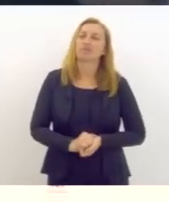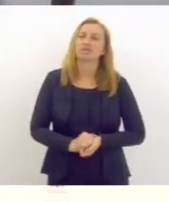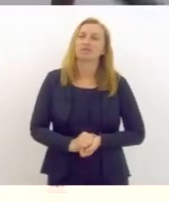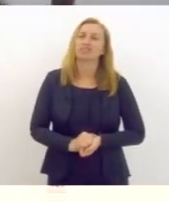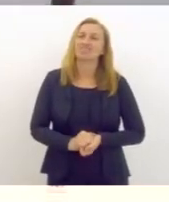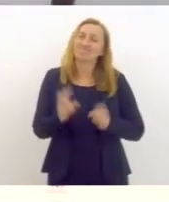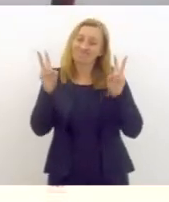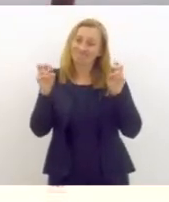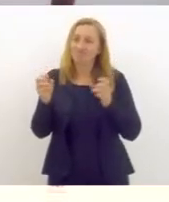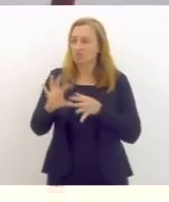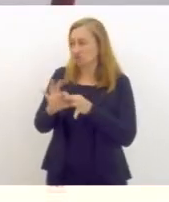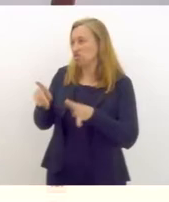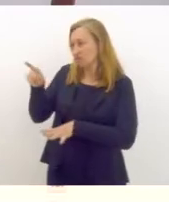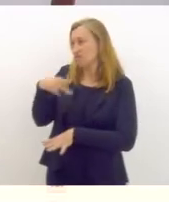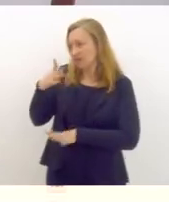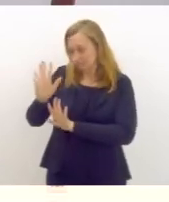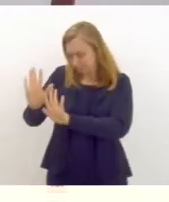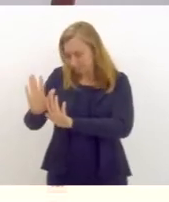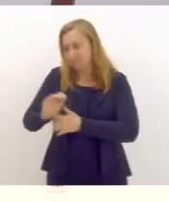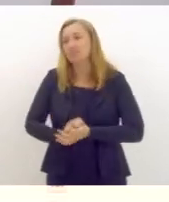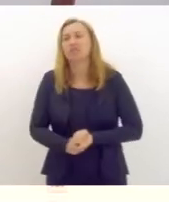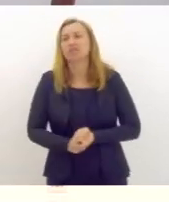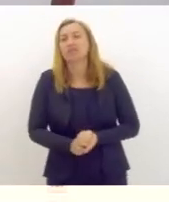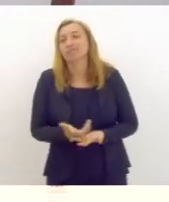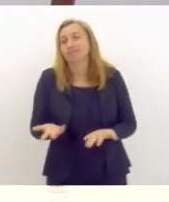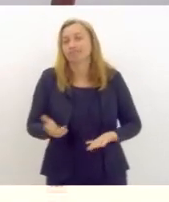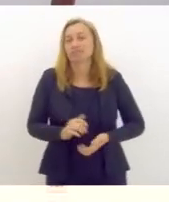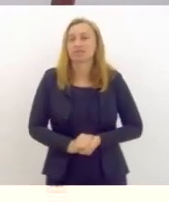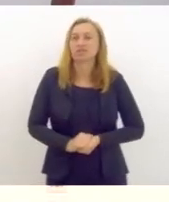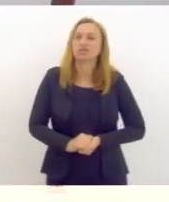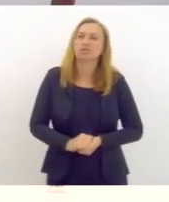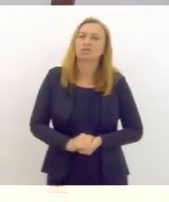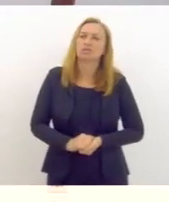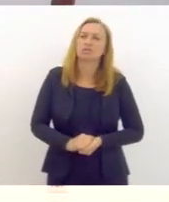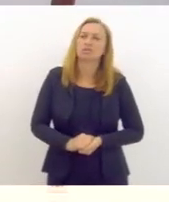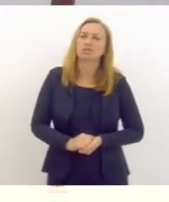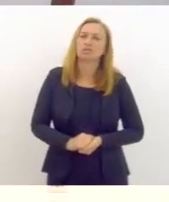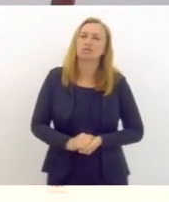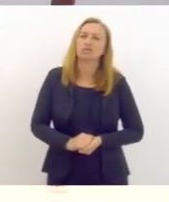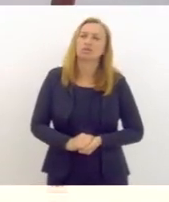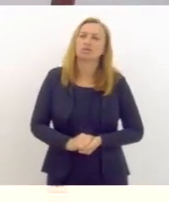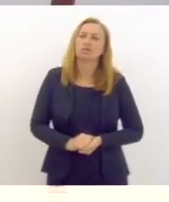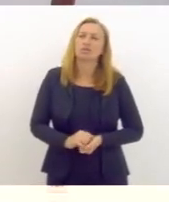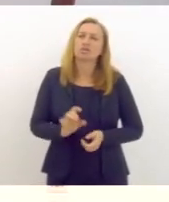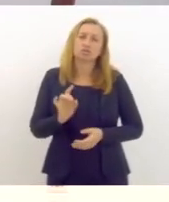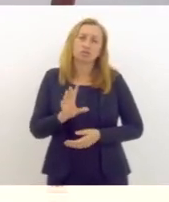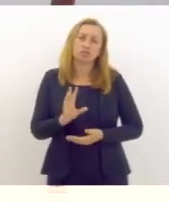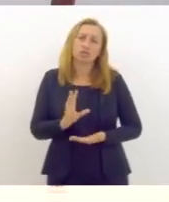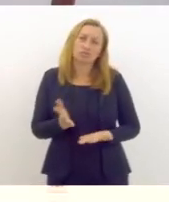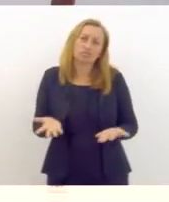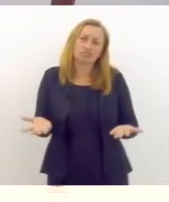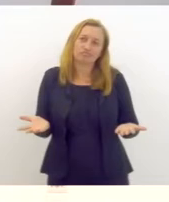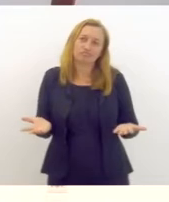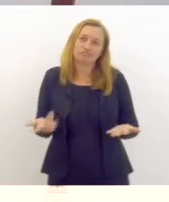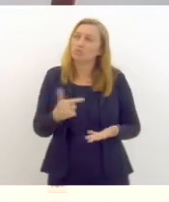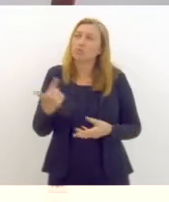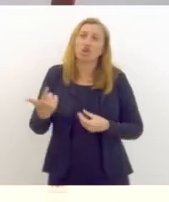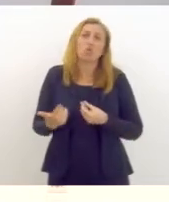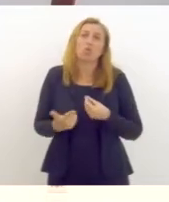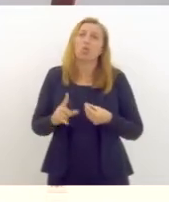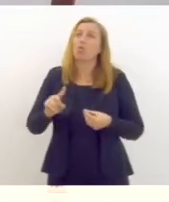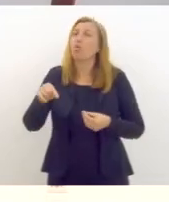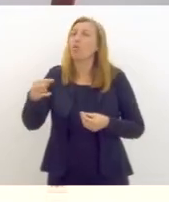questão eu vou te dar a palavra já diante dessa questão não nos resta nenhum outro